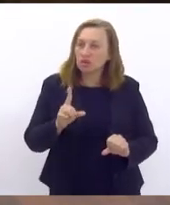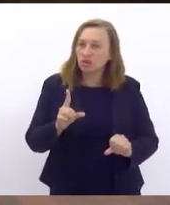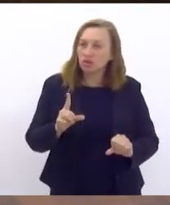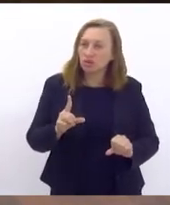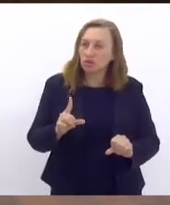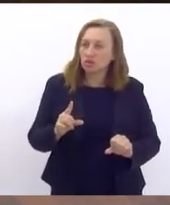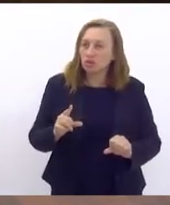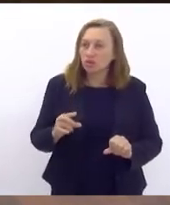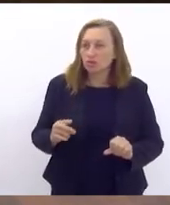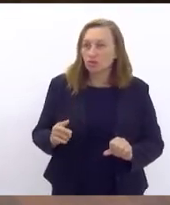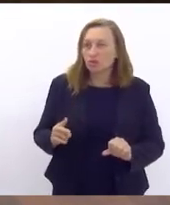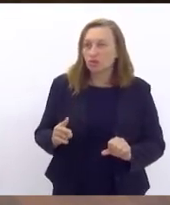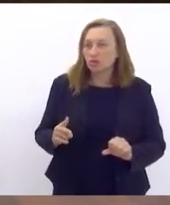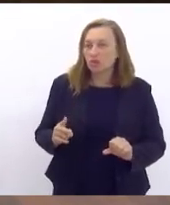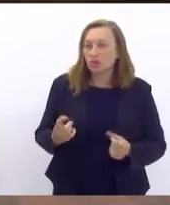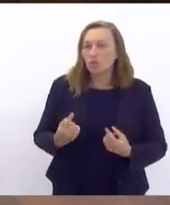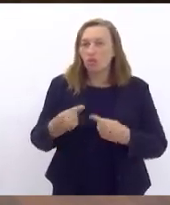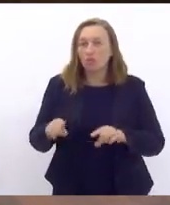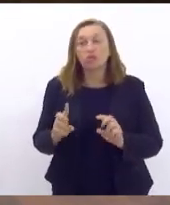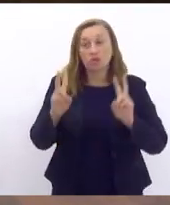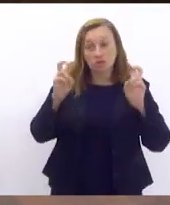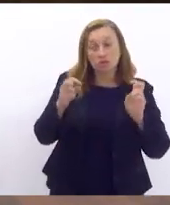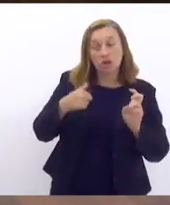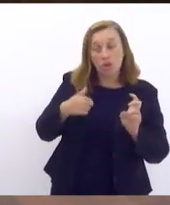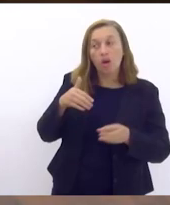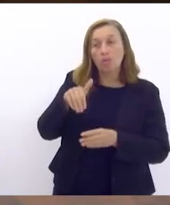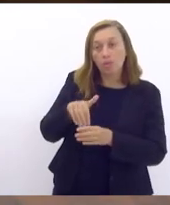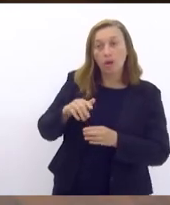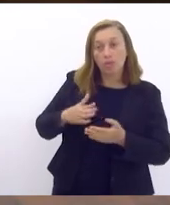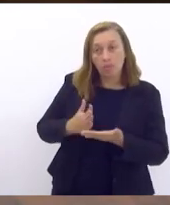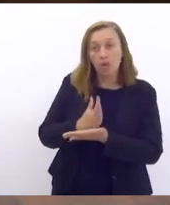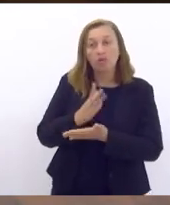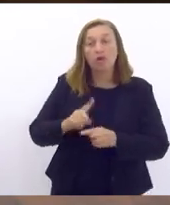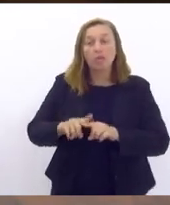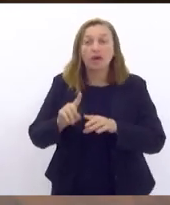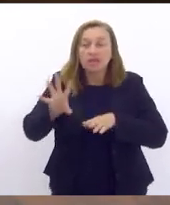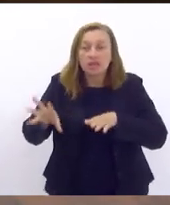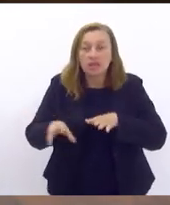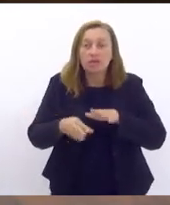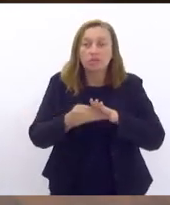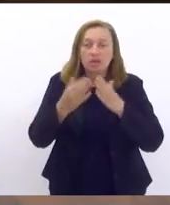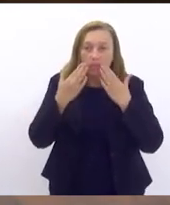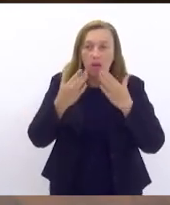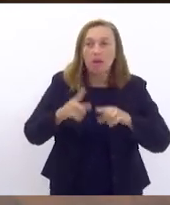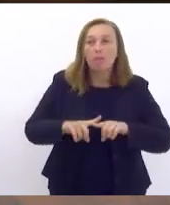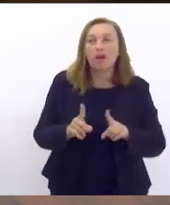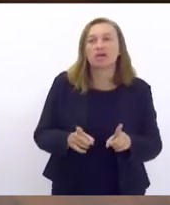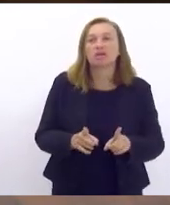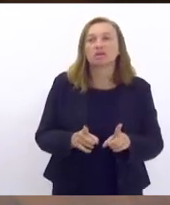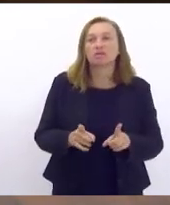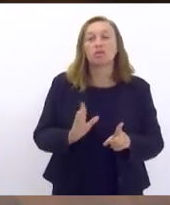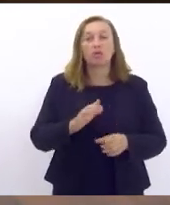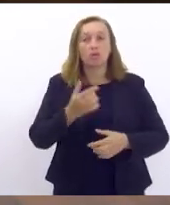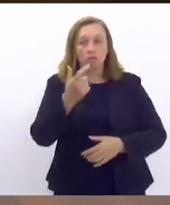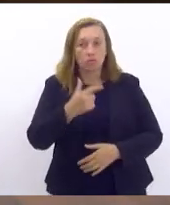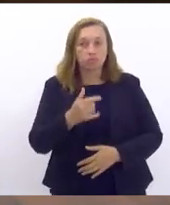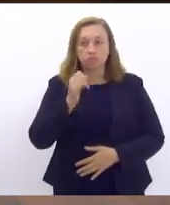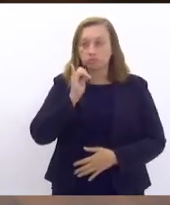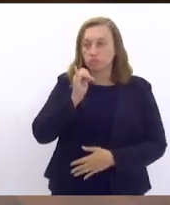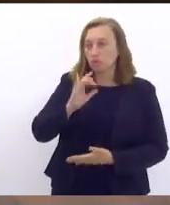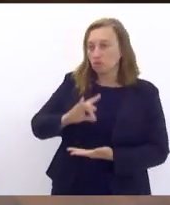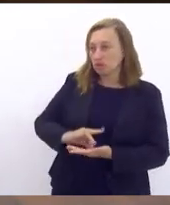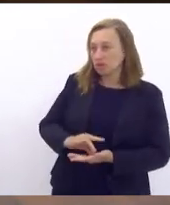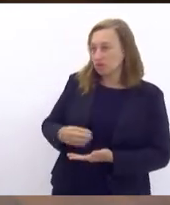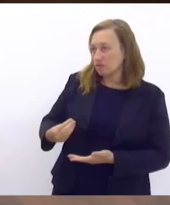da questão, que no mérito, é claro, também sou favorável, mas apresentando emendas. No entanto, como o relator original não se